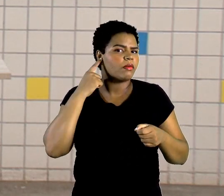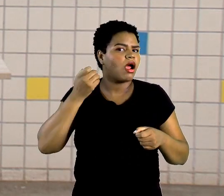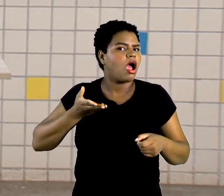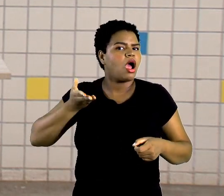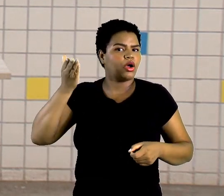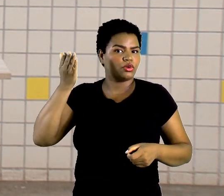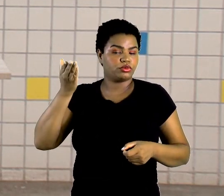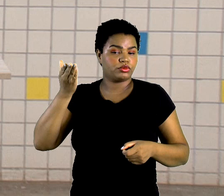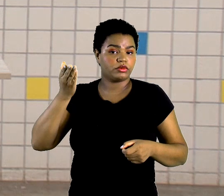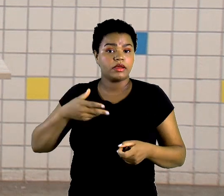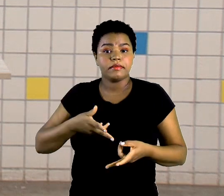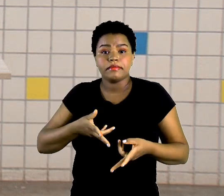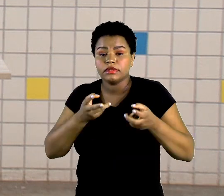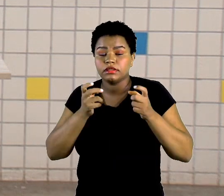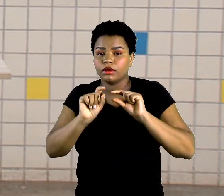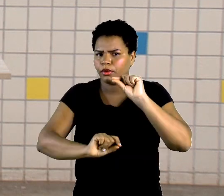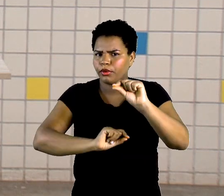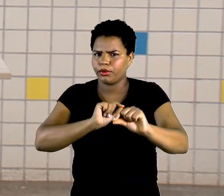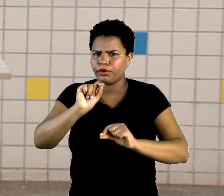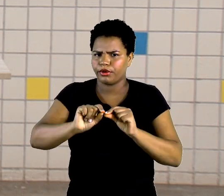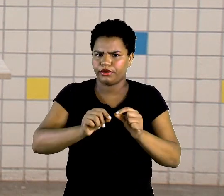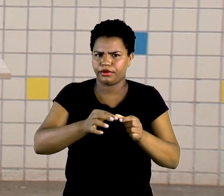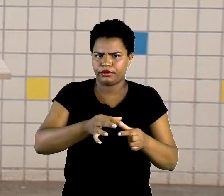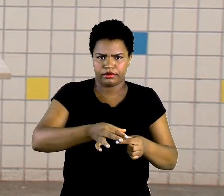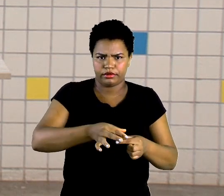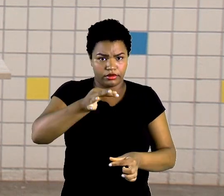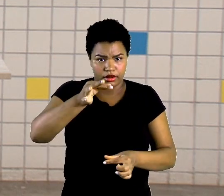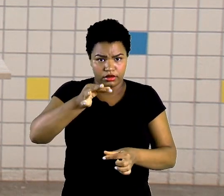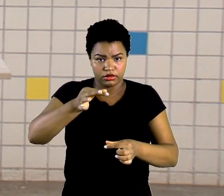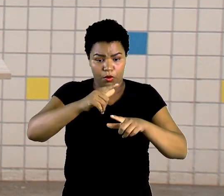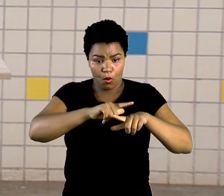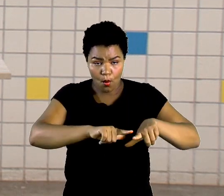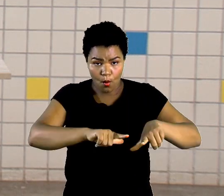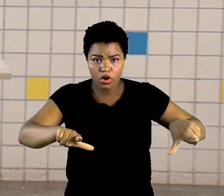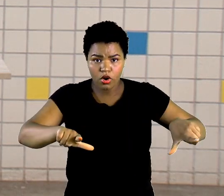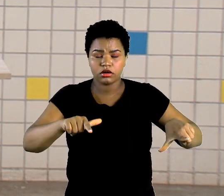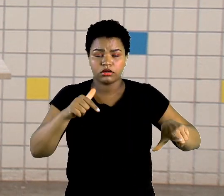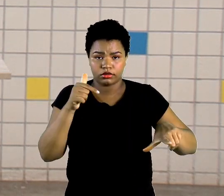Observe que no copo que está vazio,